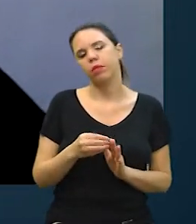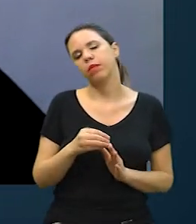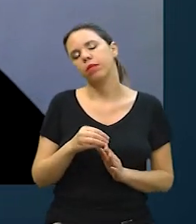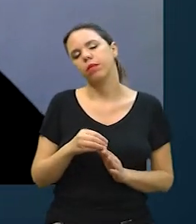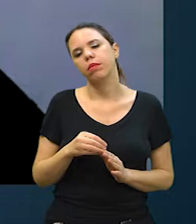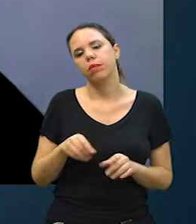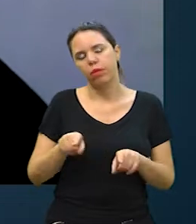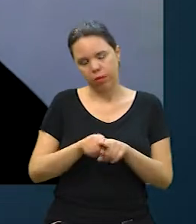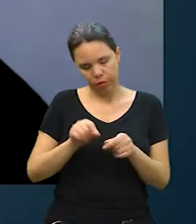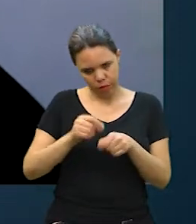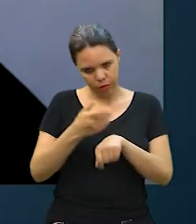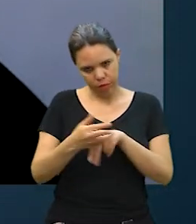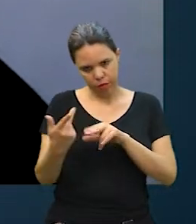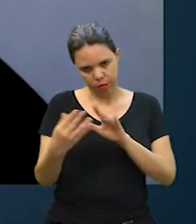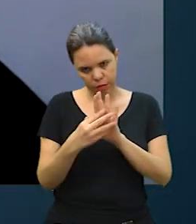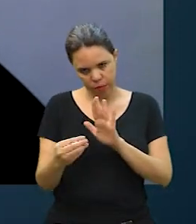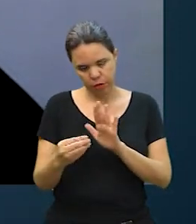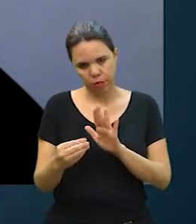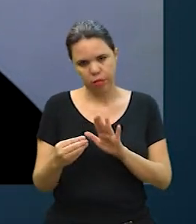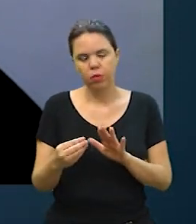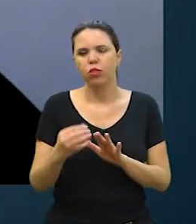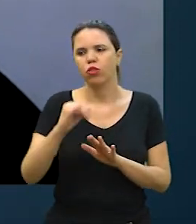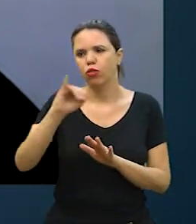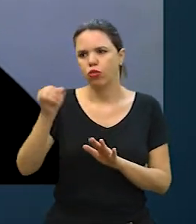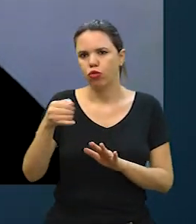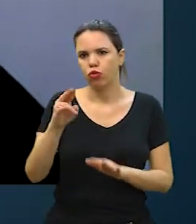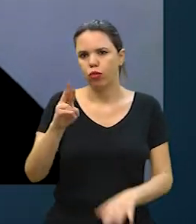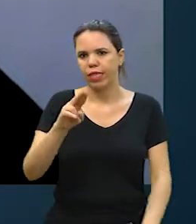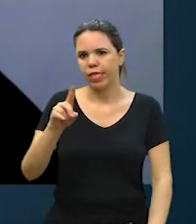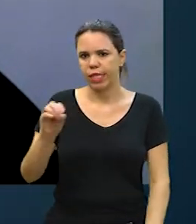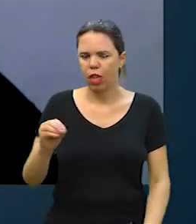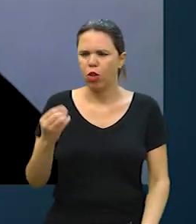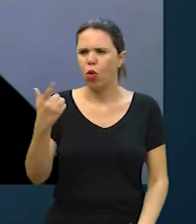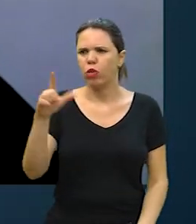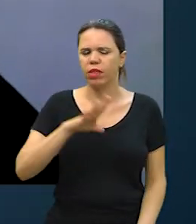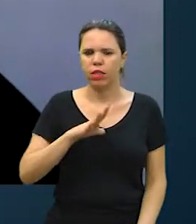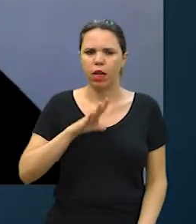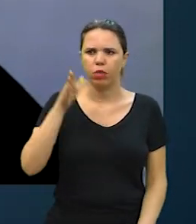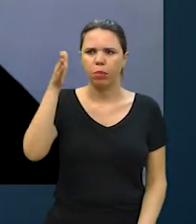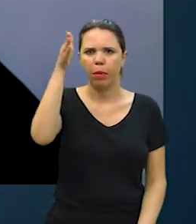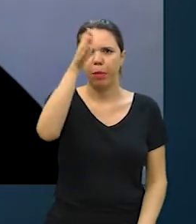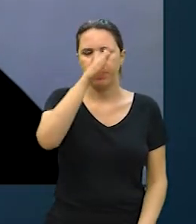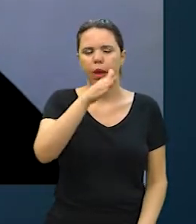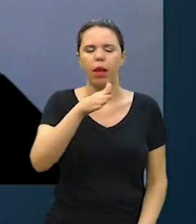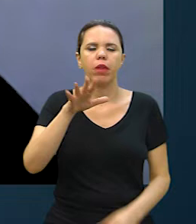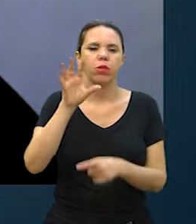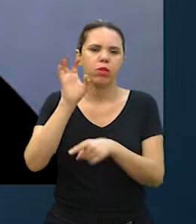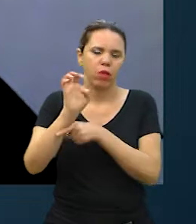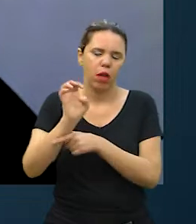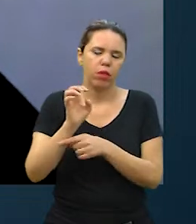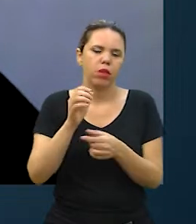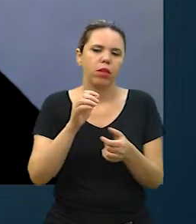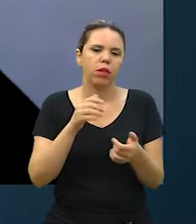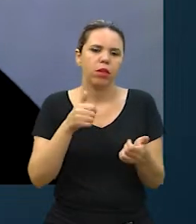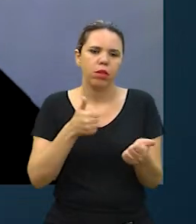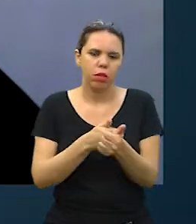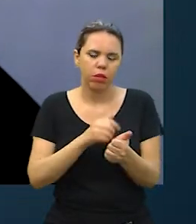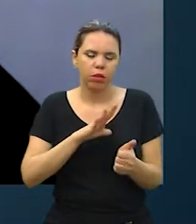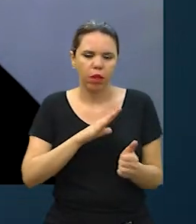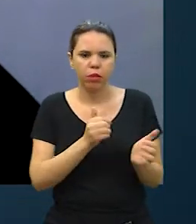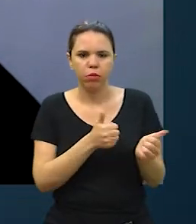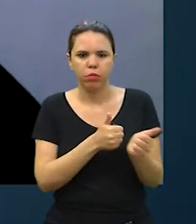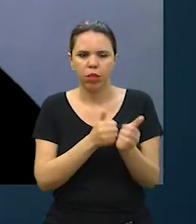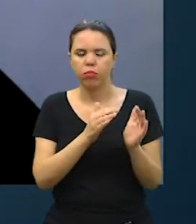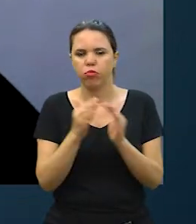também pratica esse trabalho. Em Juazeiro do Norte, a gente faz esse trabalho, inclusive até numa cidade vizinha lá, que é o